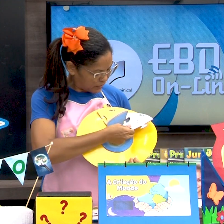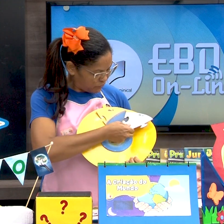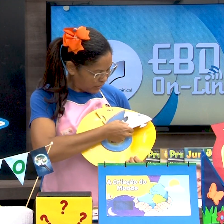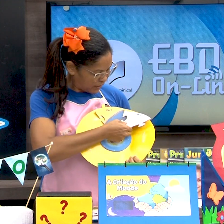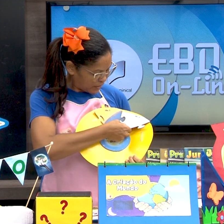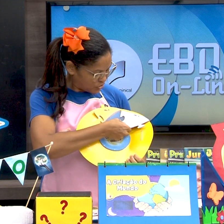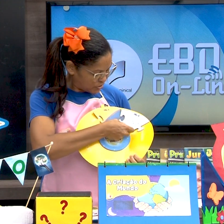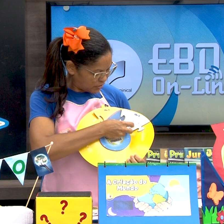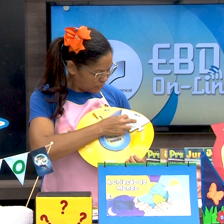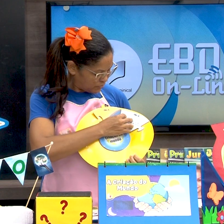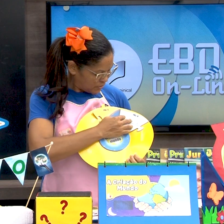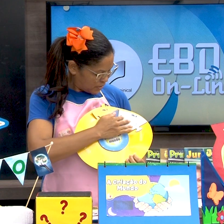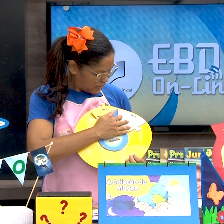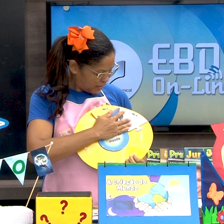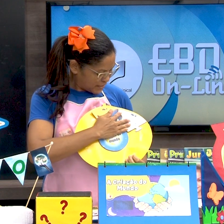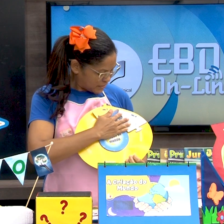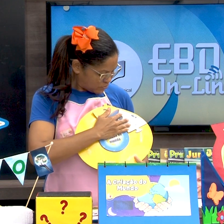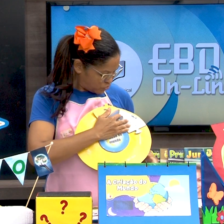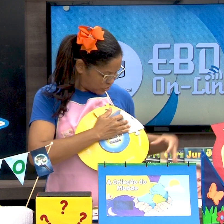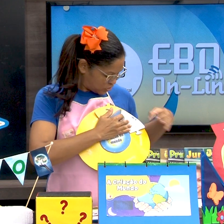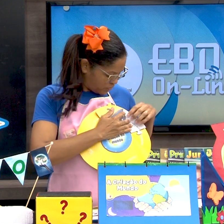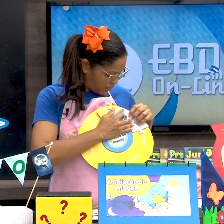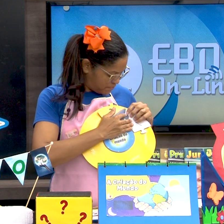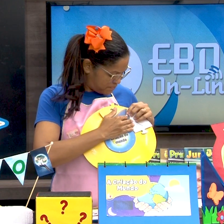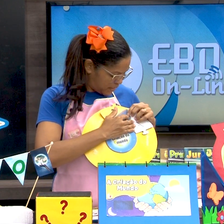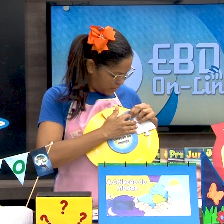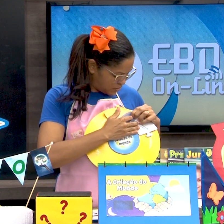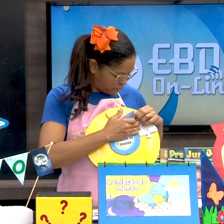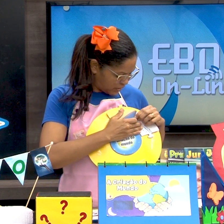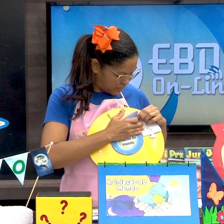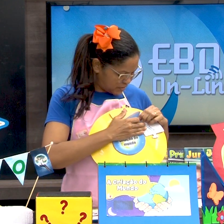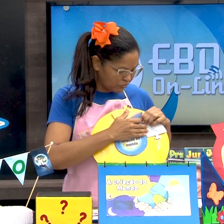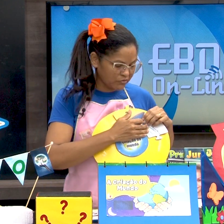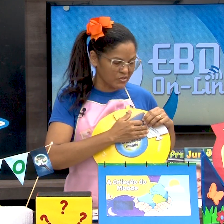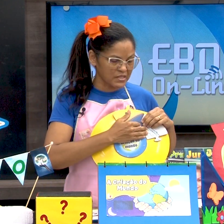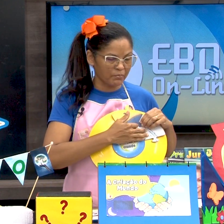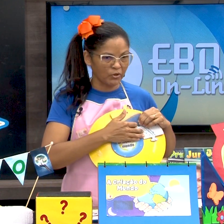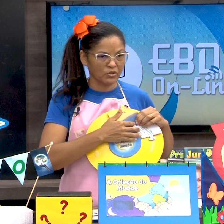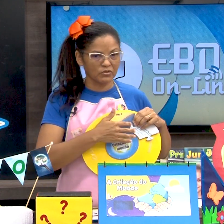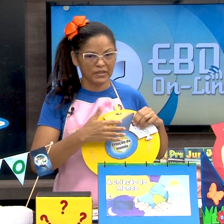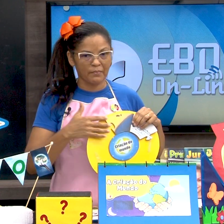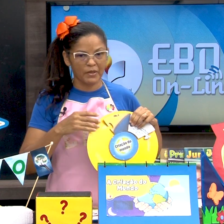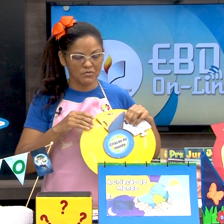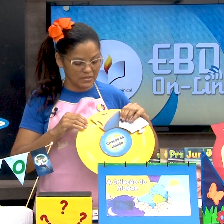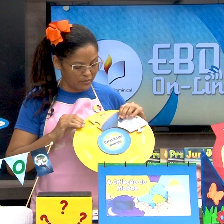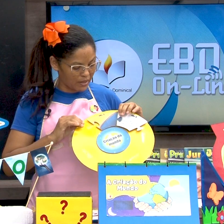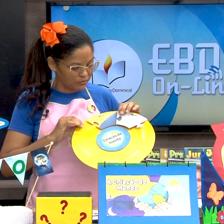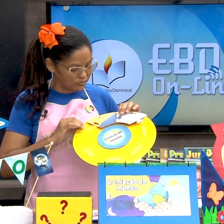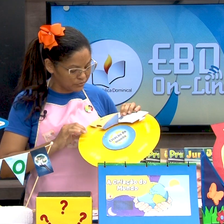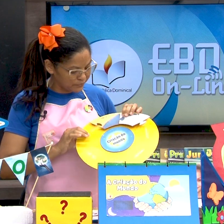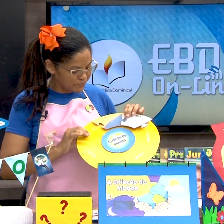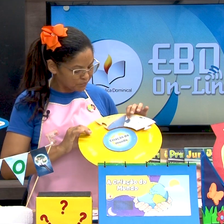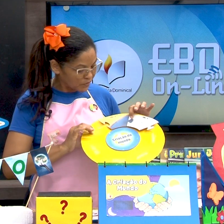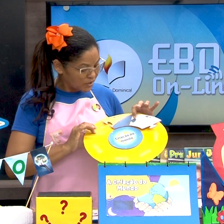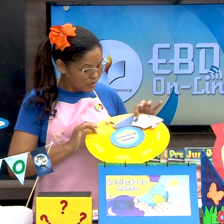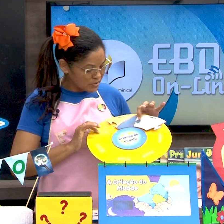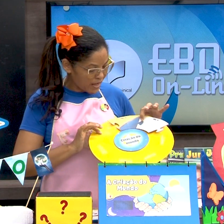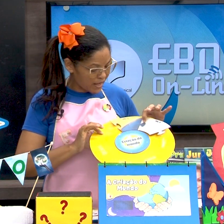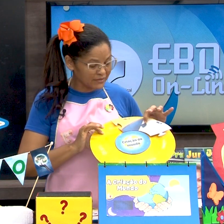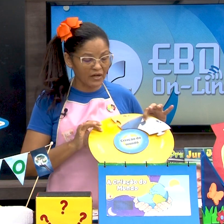e aqui vai encaixando e essa sugestão é bem divertida onde você pode contar para o seu